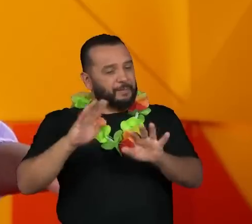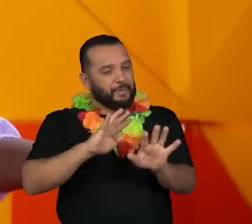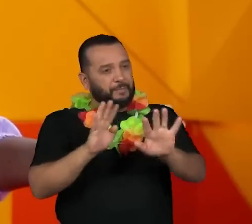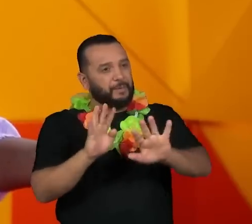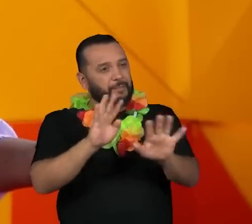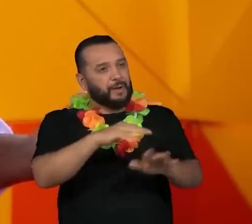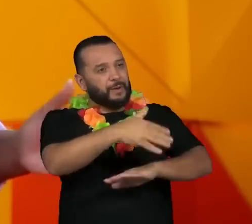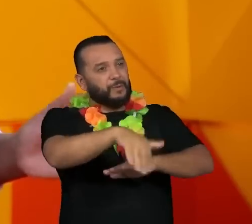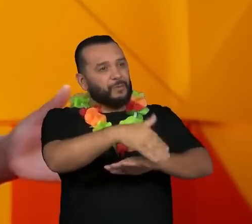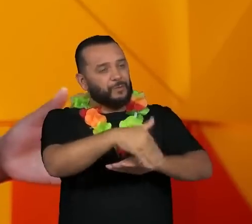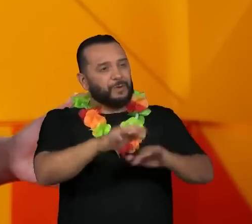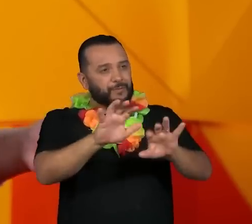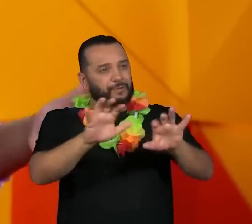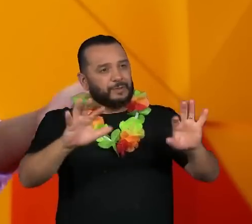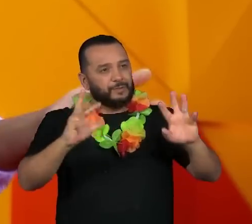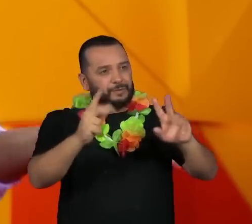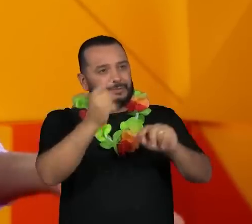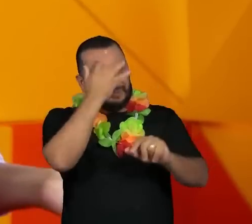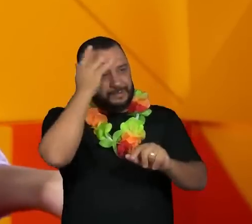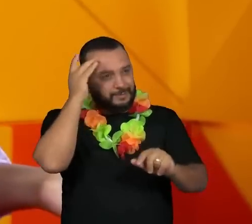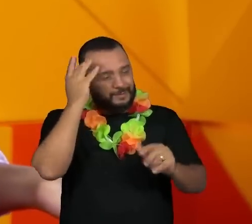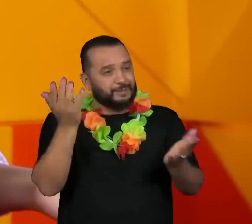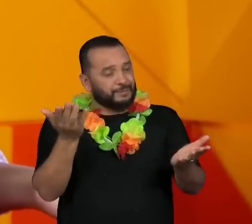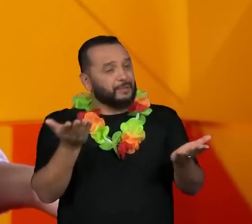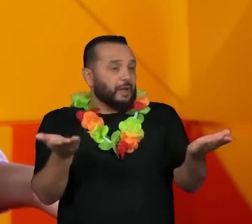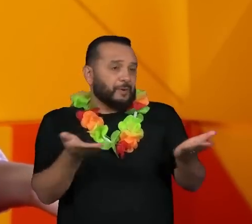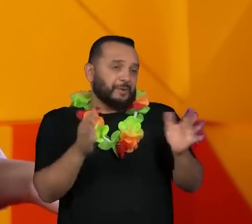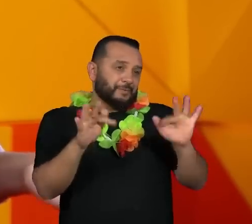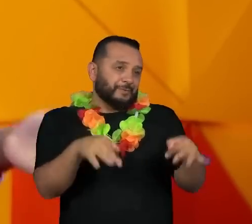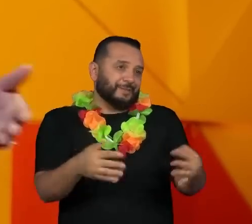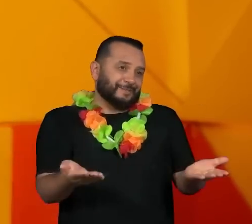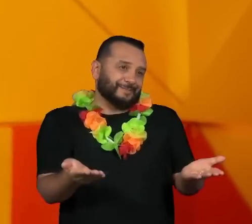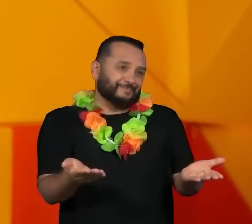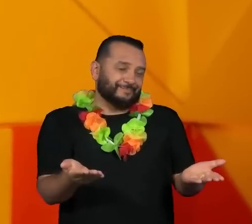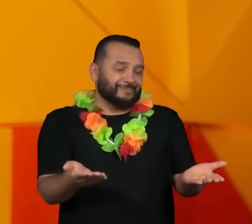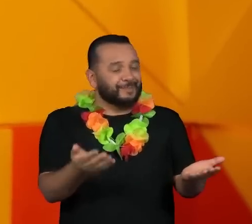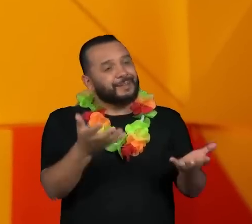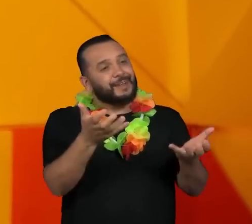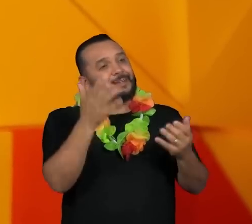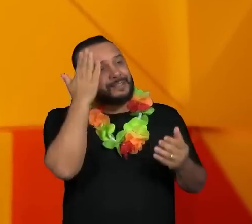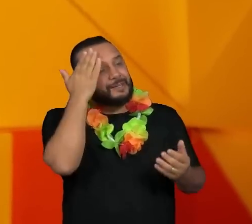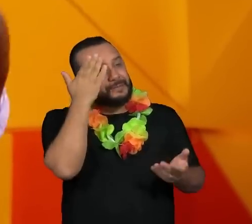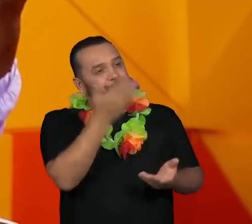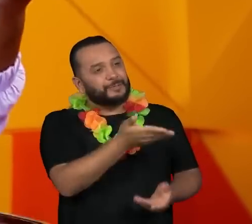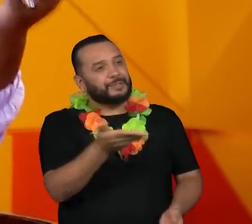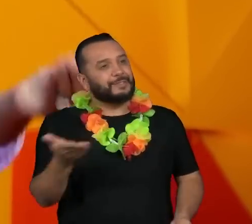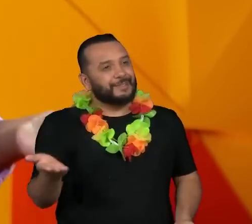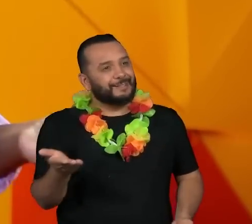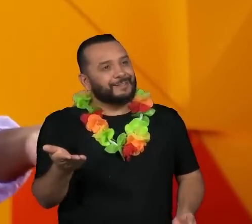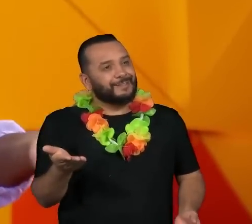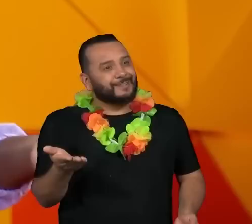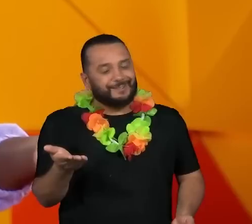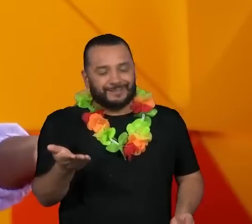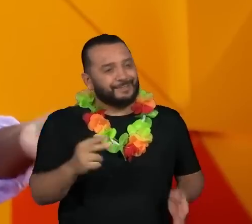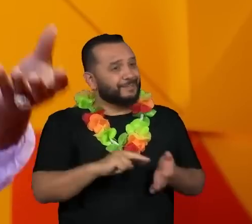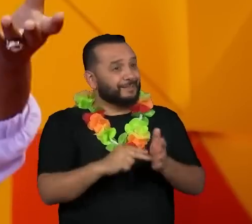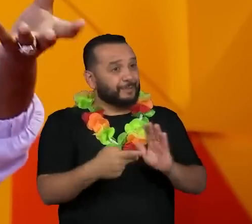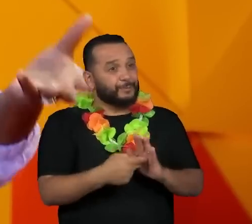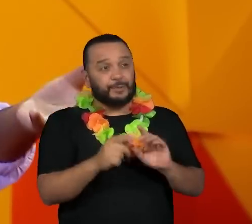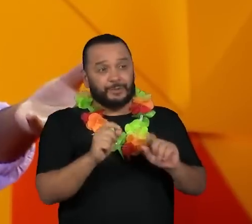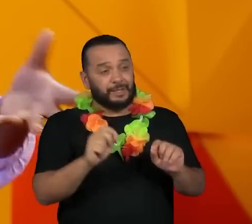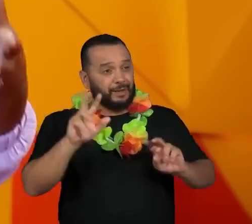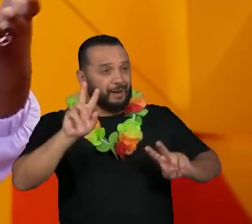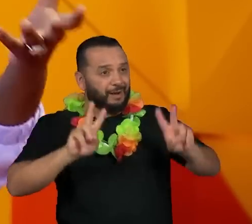impacta todo mundo. Todo mundo. Gente, o programa já chegando ao fim, eu quero saber de vocês o que deve significar, Tiago,